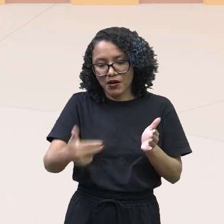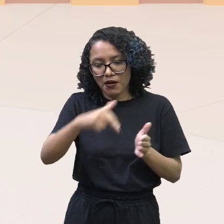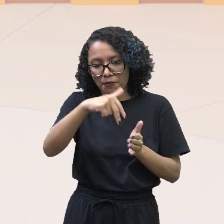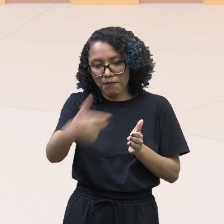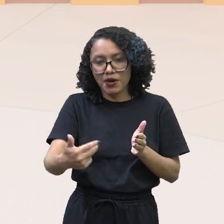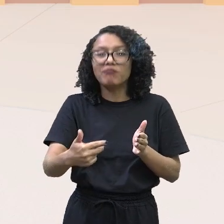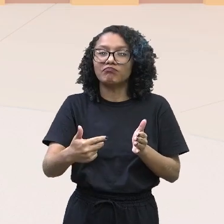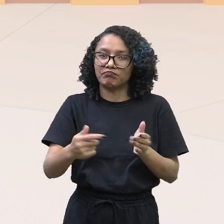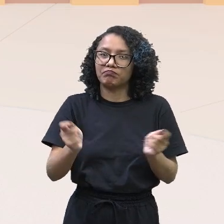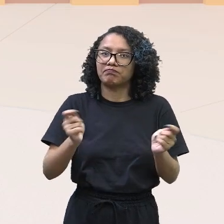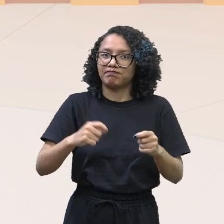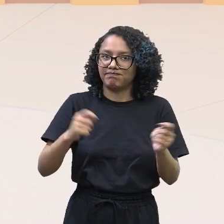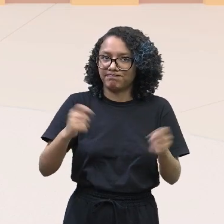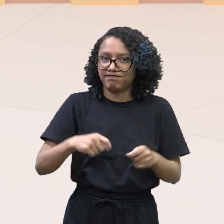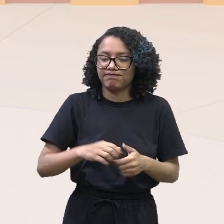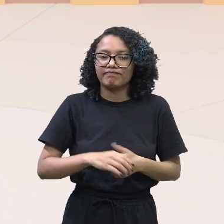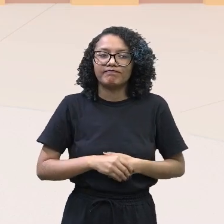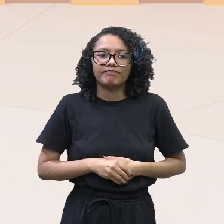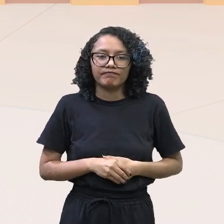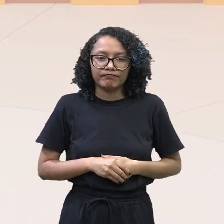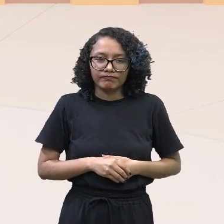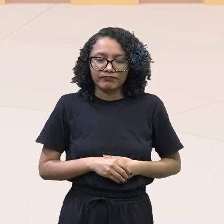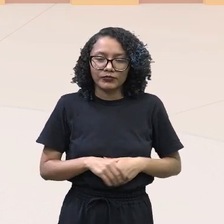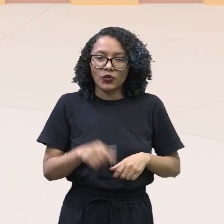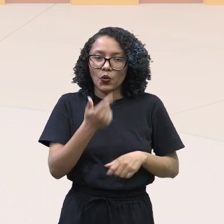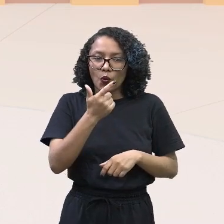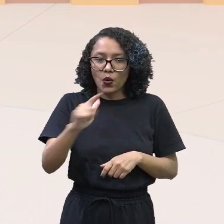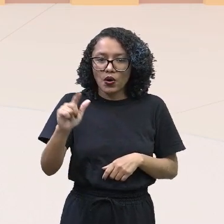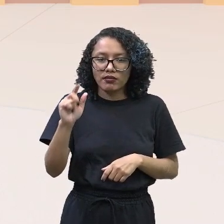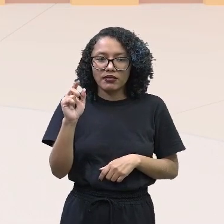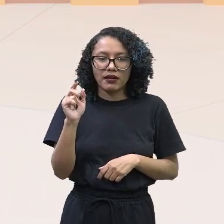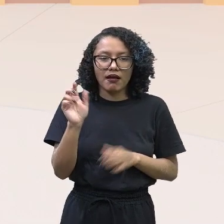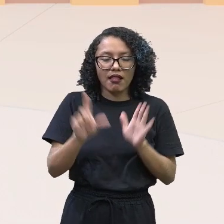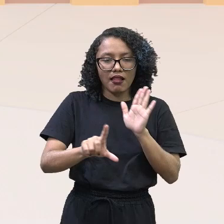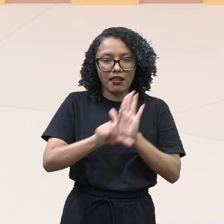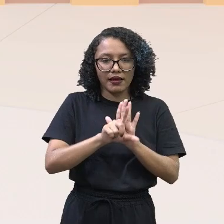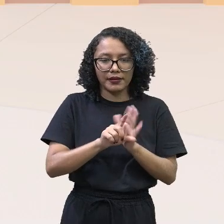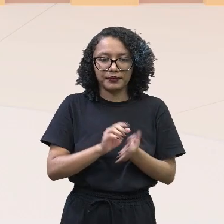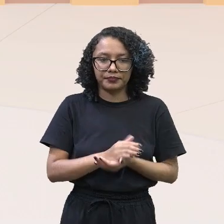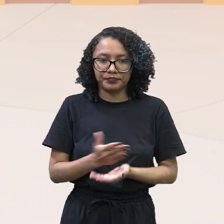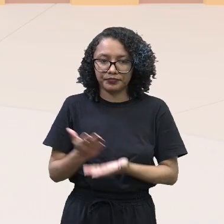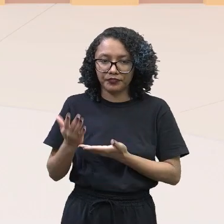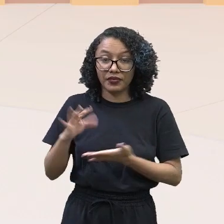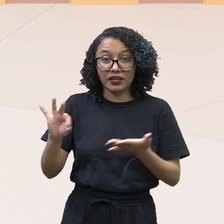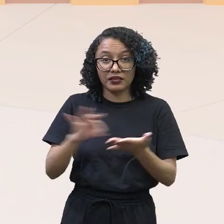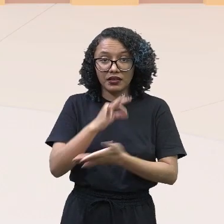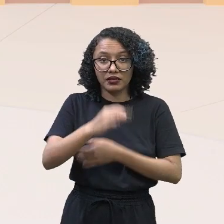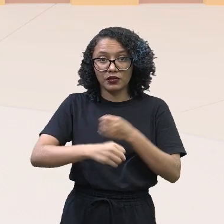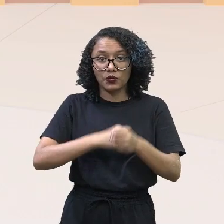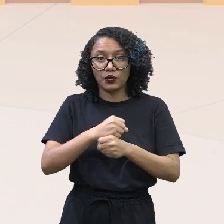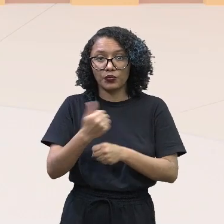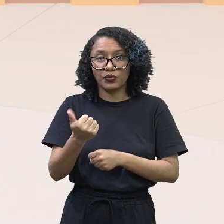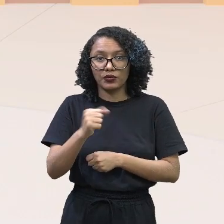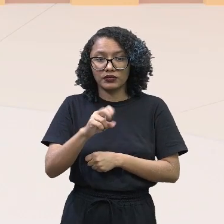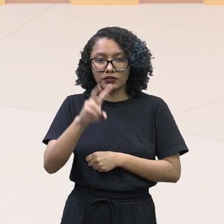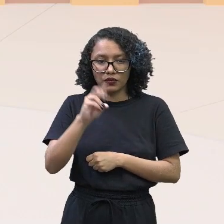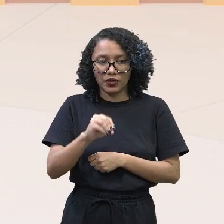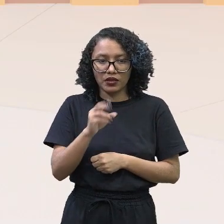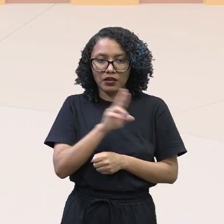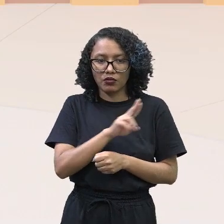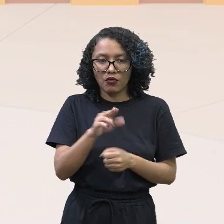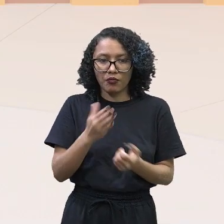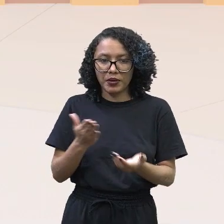nessa situação. A nossa próxima lei é a lei assinada em 1850, chamada Lei Eusébio